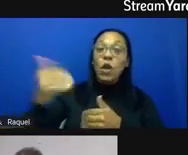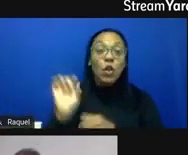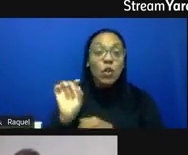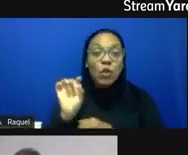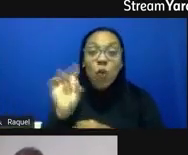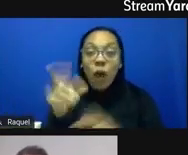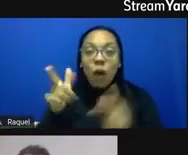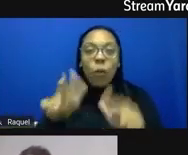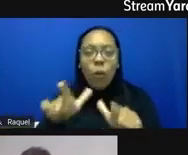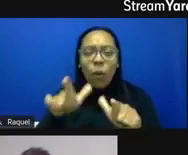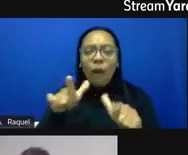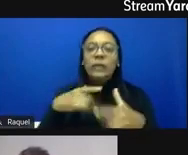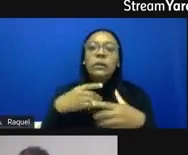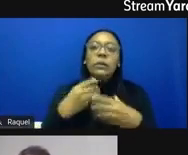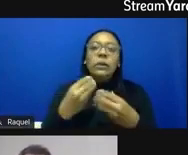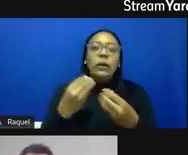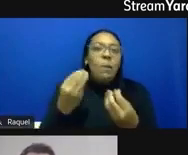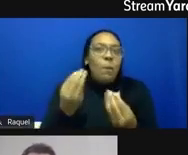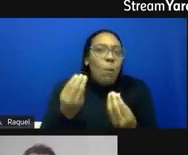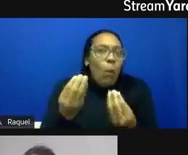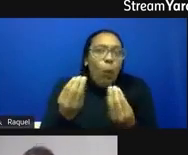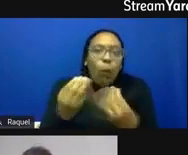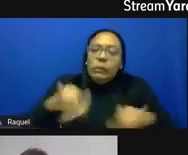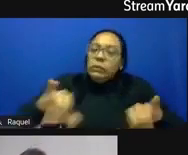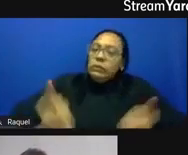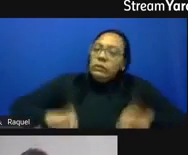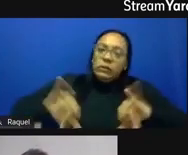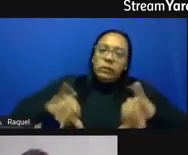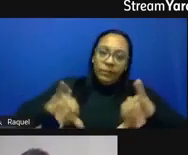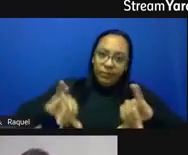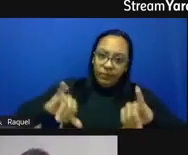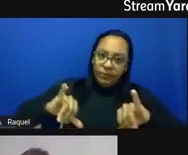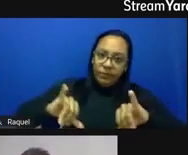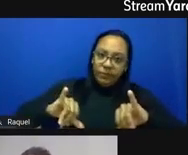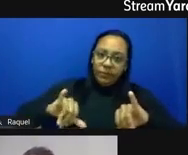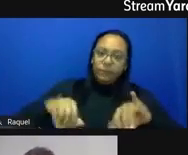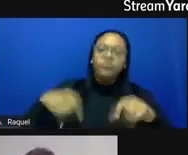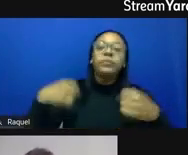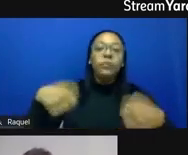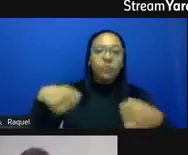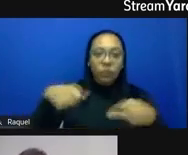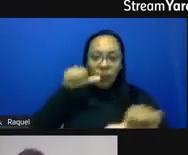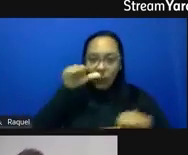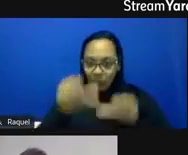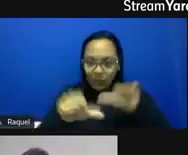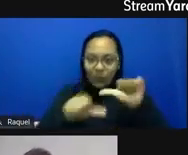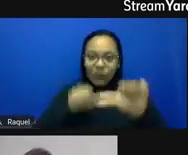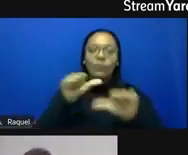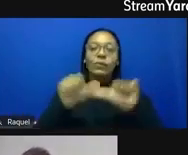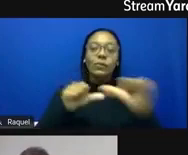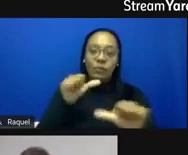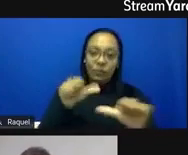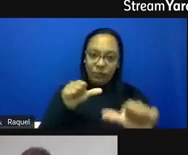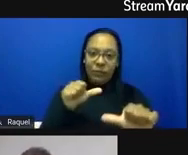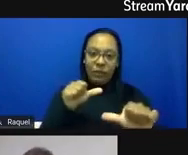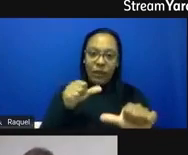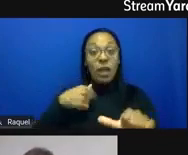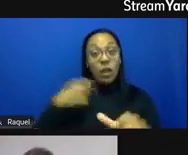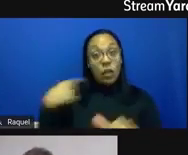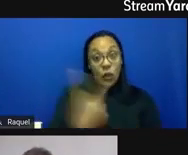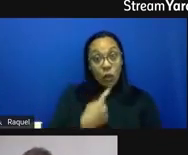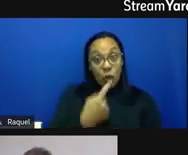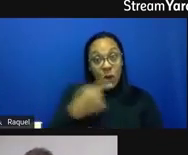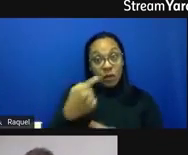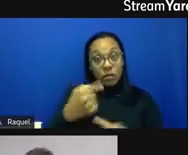extremamente sensibilizadas, passando por problemas gravíssimos, né? Nós temos que inverter também esse caminho e ir até onde as